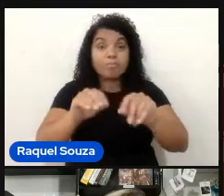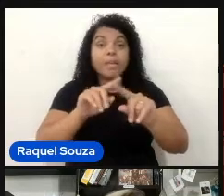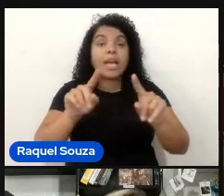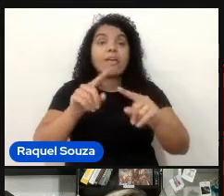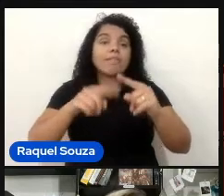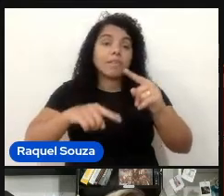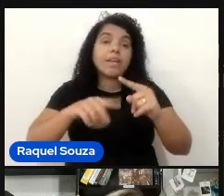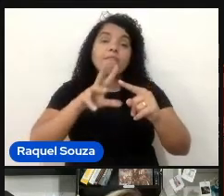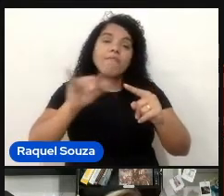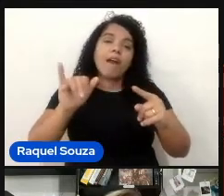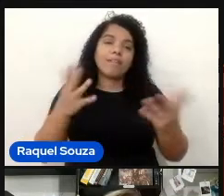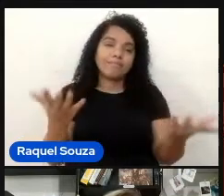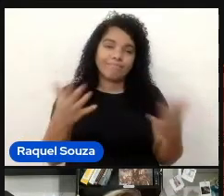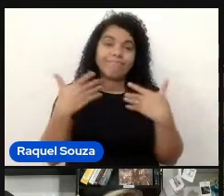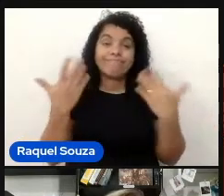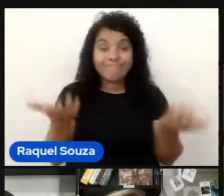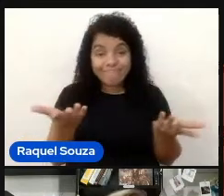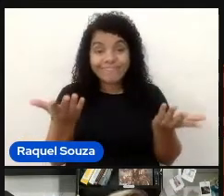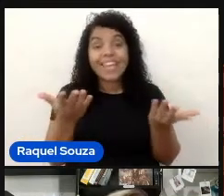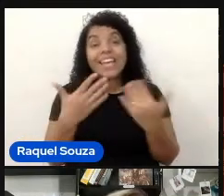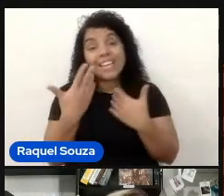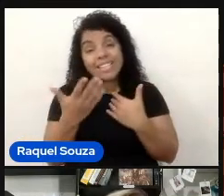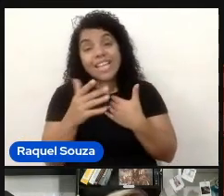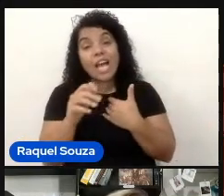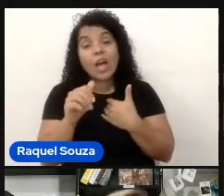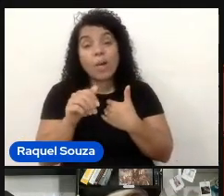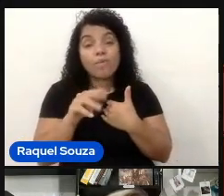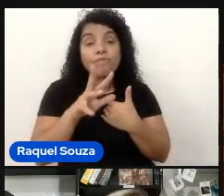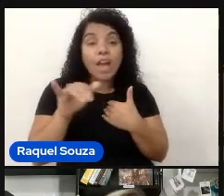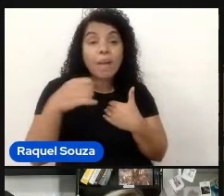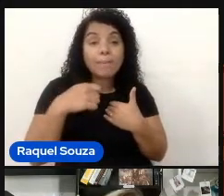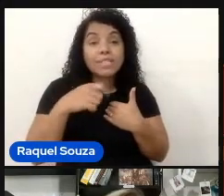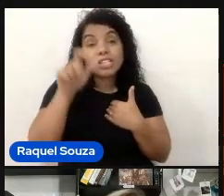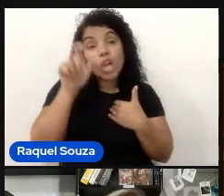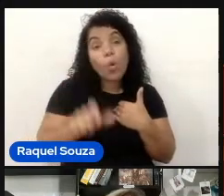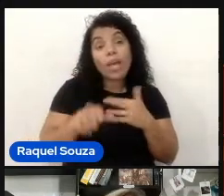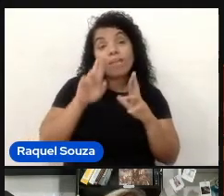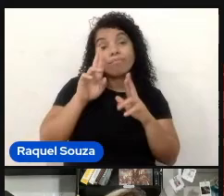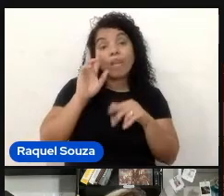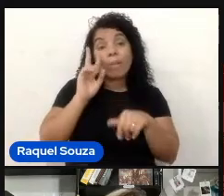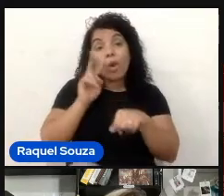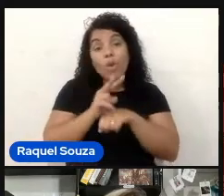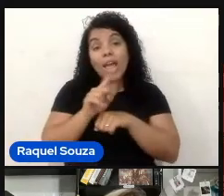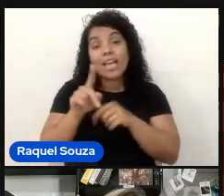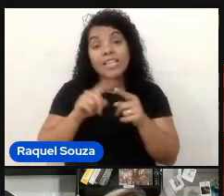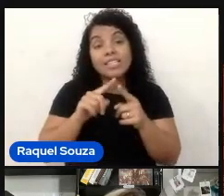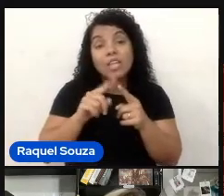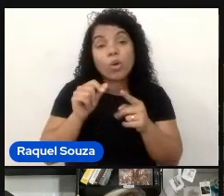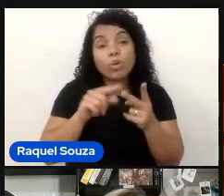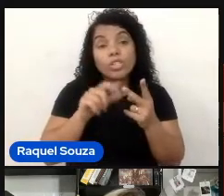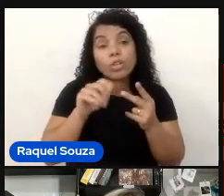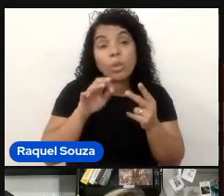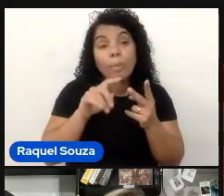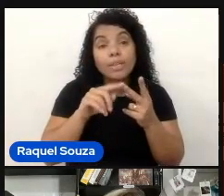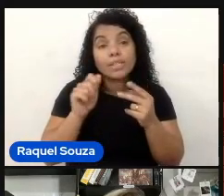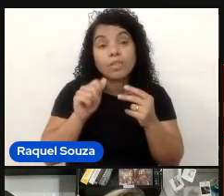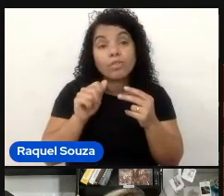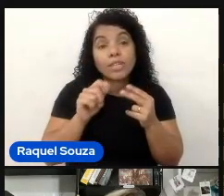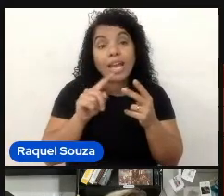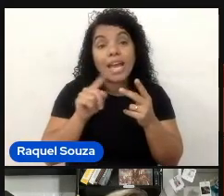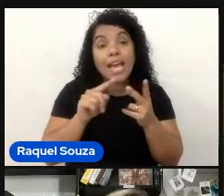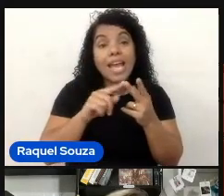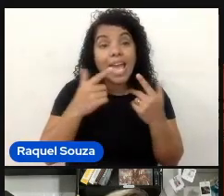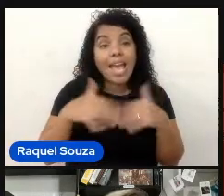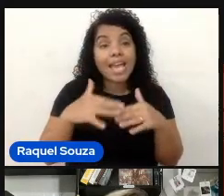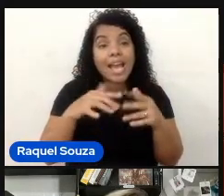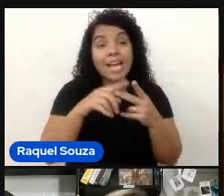ser vivo é isso, assim, vai precisar de alguém olhando para isso. Então, o custo de uma automação também acaba sendo muito caro para a empresa. Então, por isso que